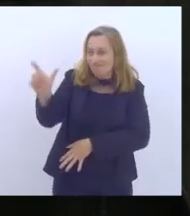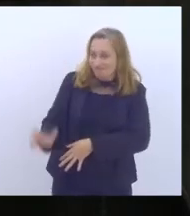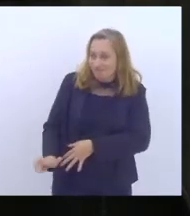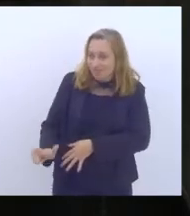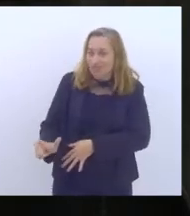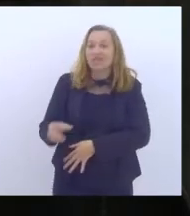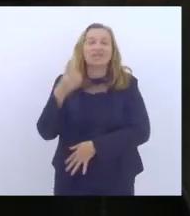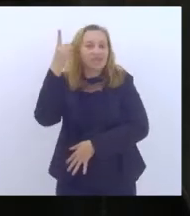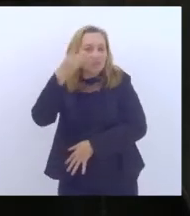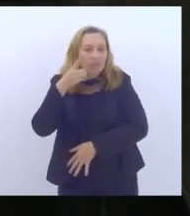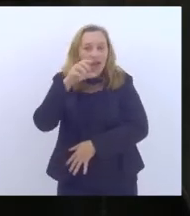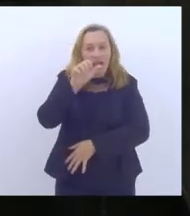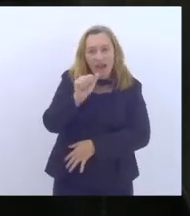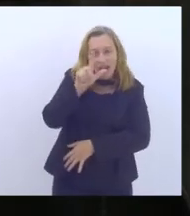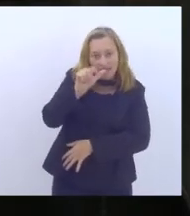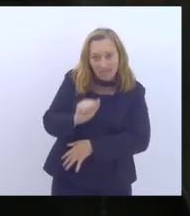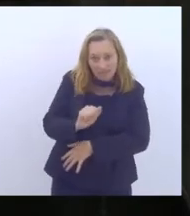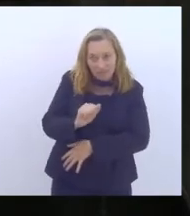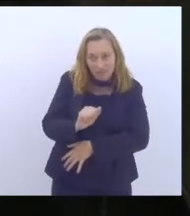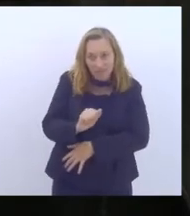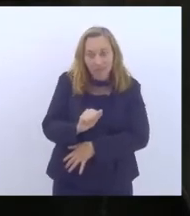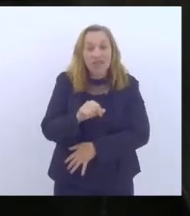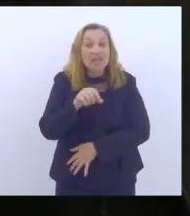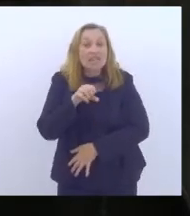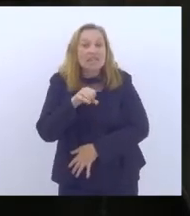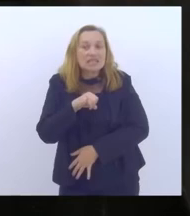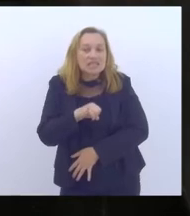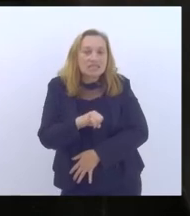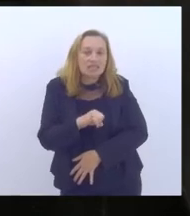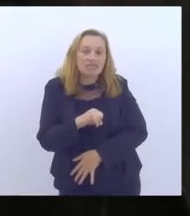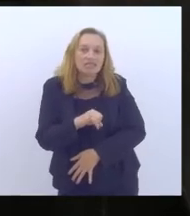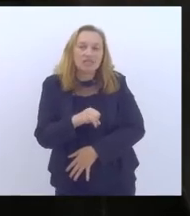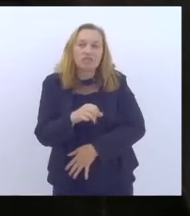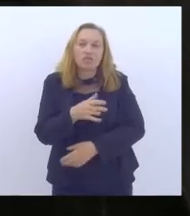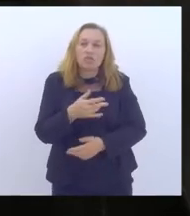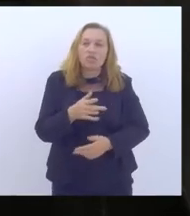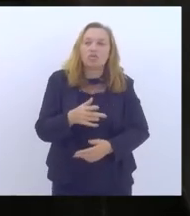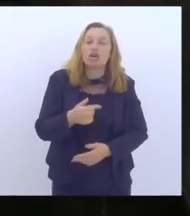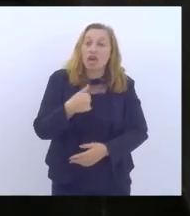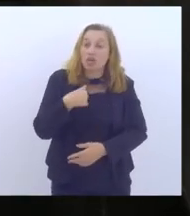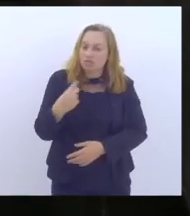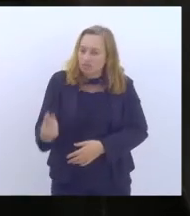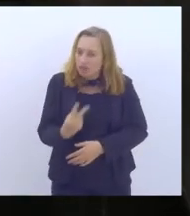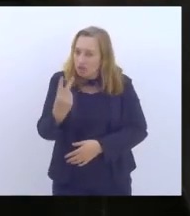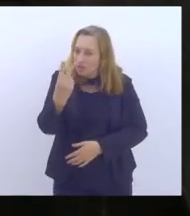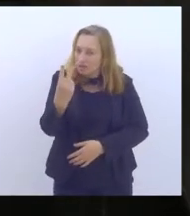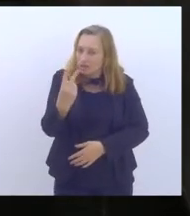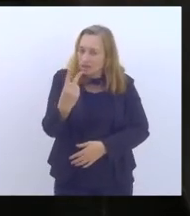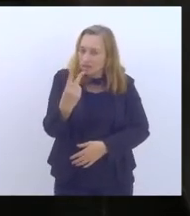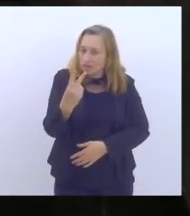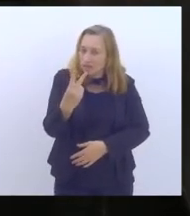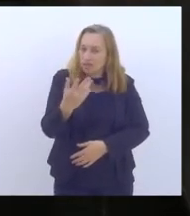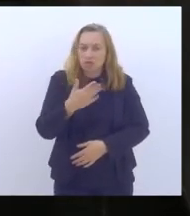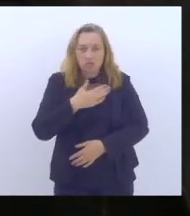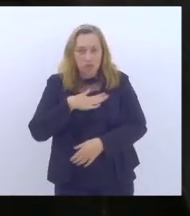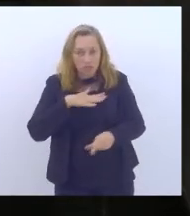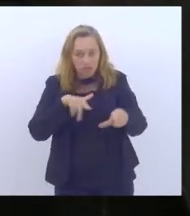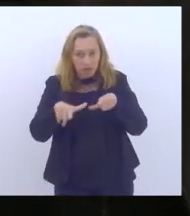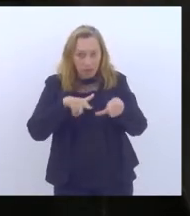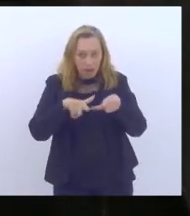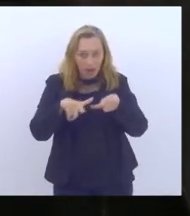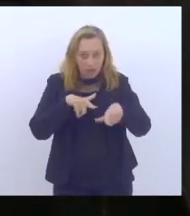da deputada Alana passos se tem uma coisa que eu sempre preservei e no andamento da minha